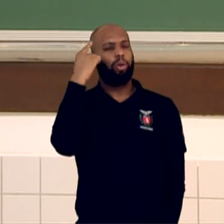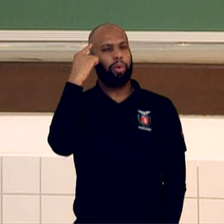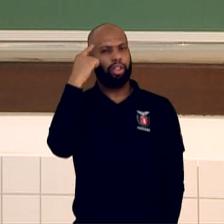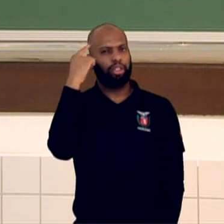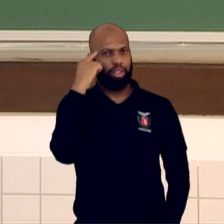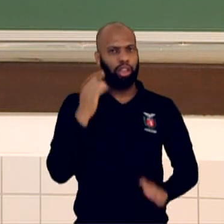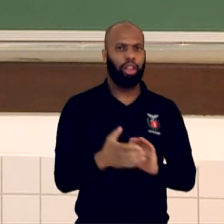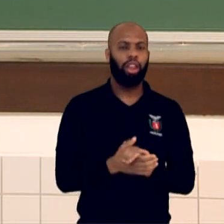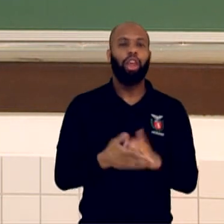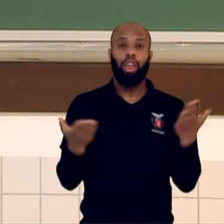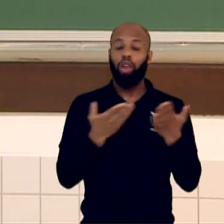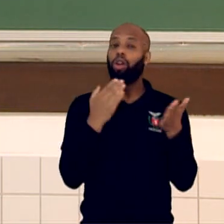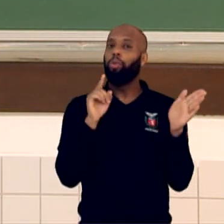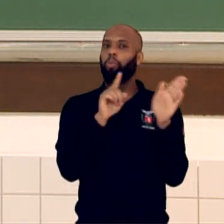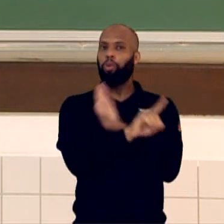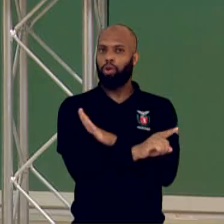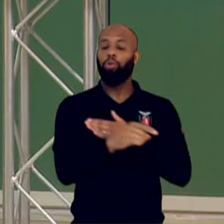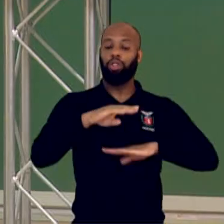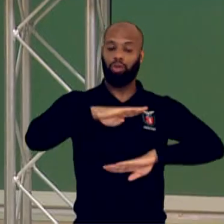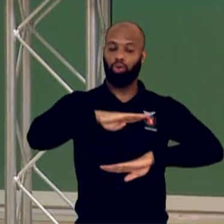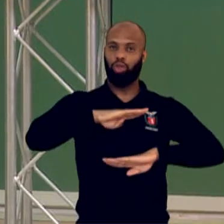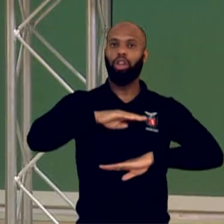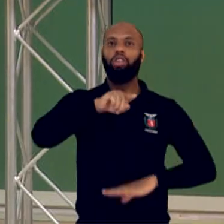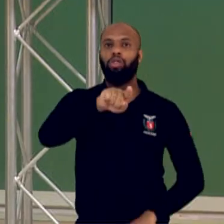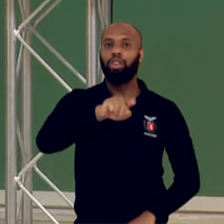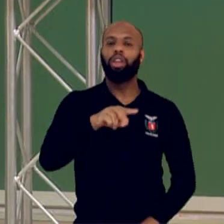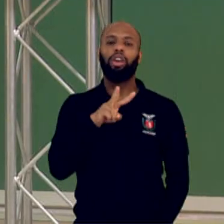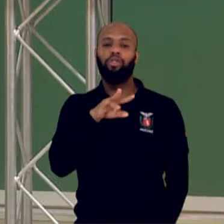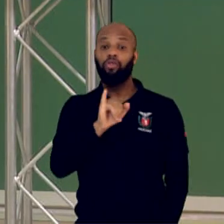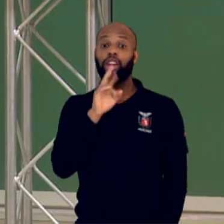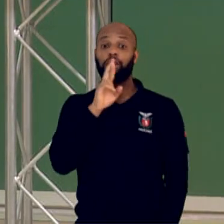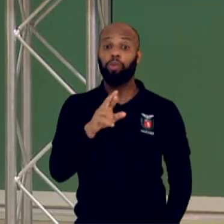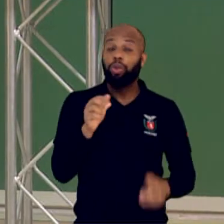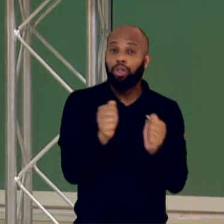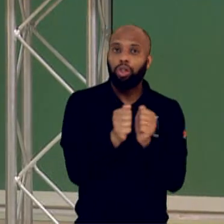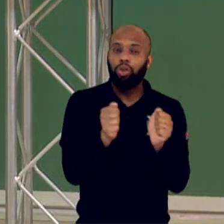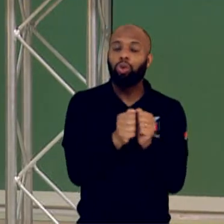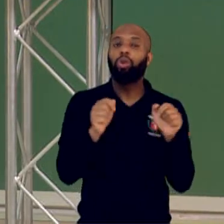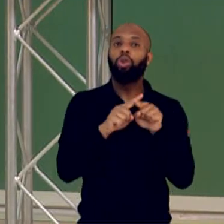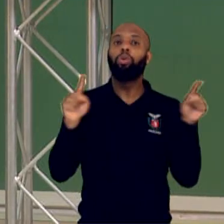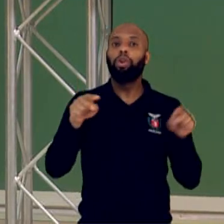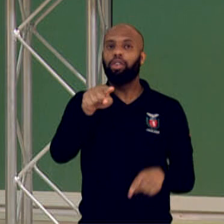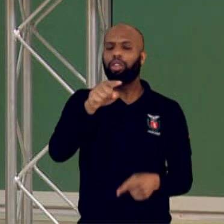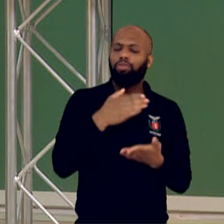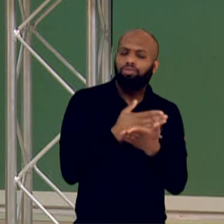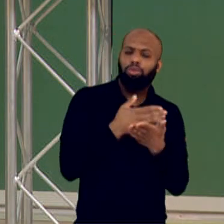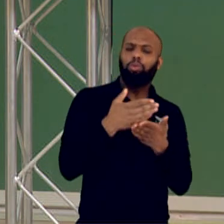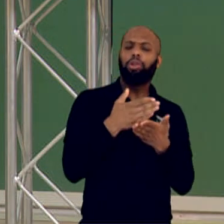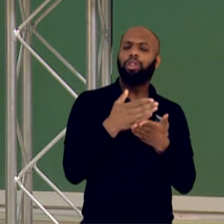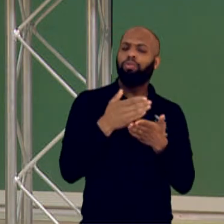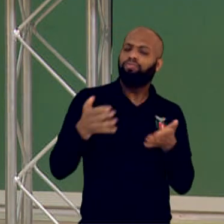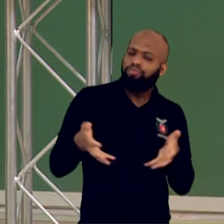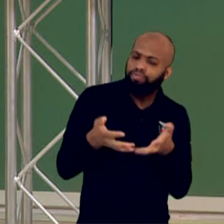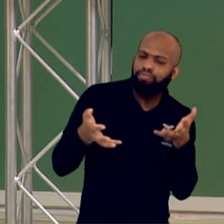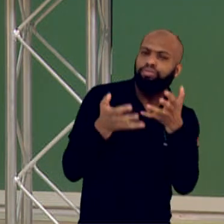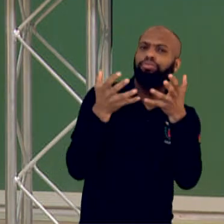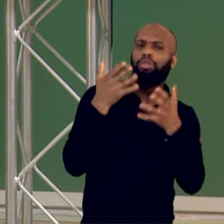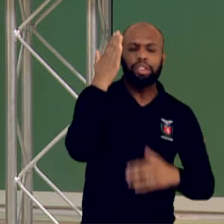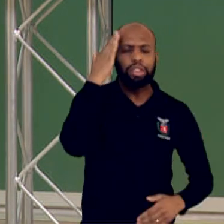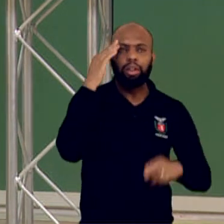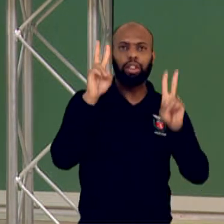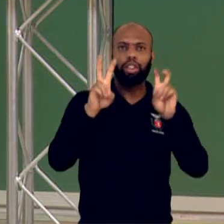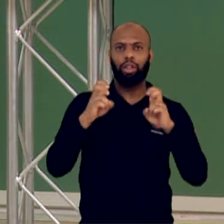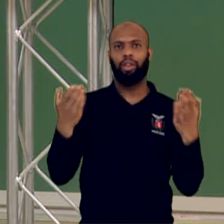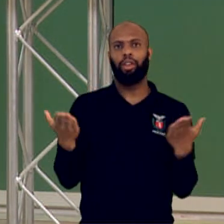Tá? Então, vou lançar aqui uma situação, a gente vai resolver juntos, mas é para dar uma introdução, para dar uma motivada no assunto da